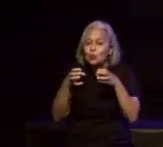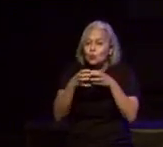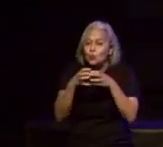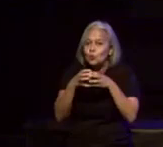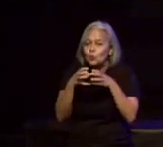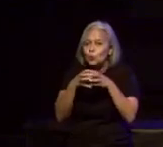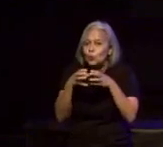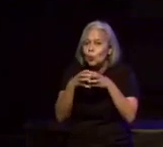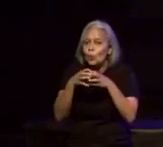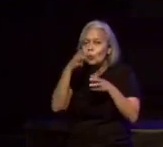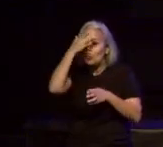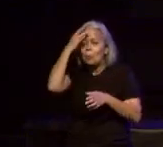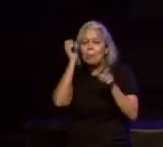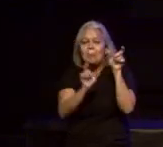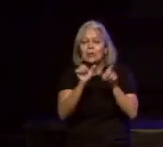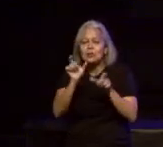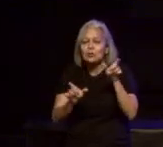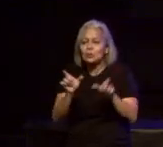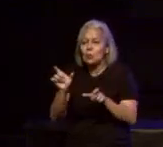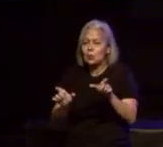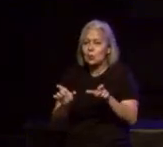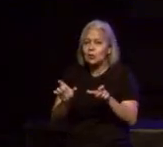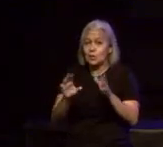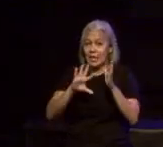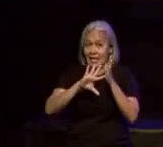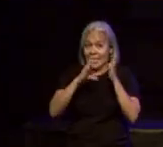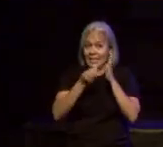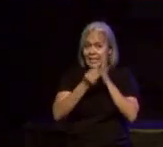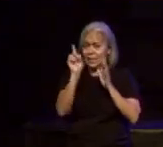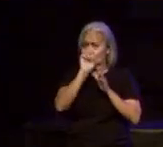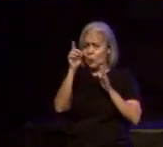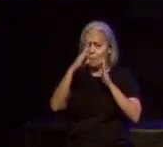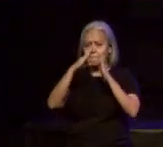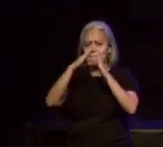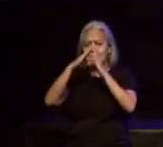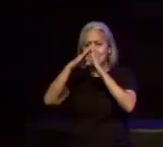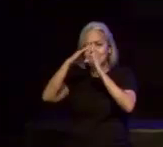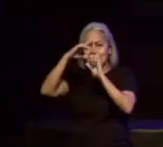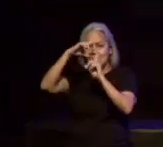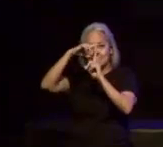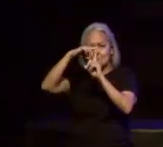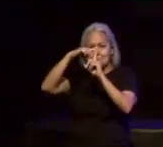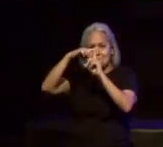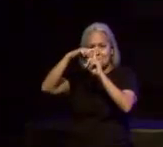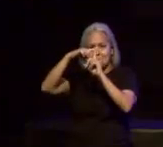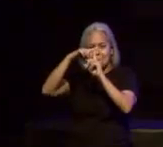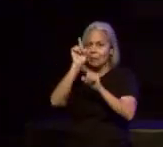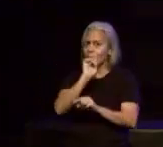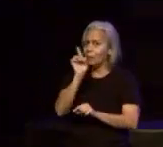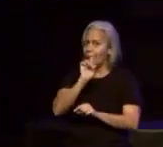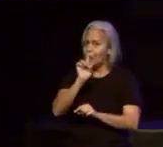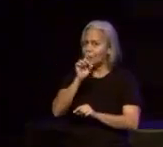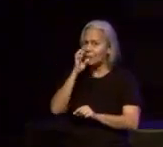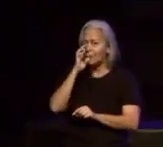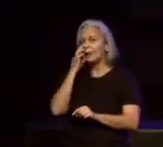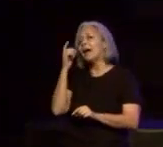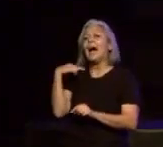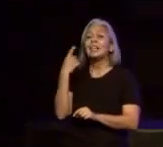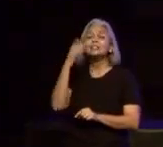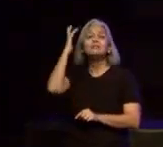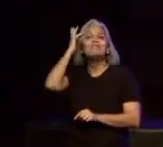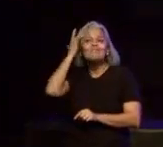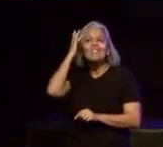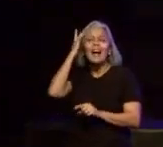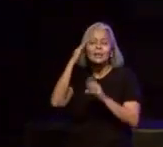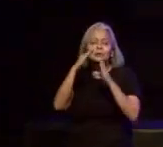é aquela casinha com a cruzinha em cima. A gente vai a vida inteira achar que é, mas não é. Igreja é o que está acontecendo quando